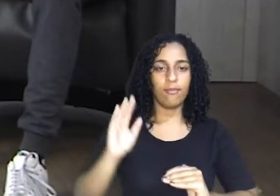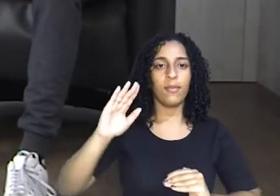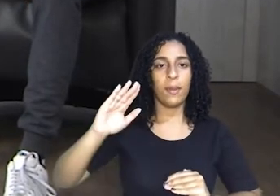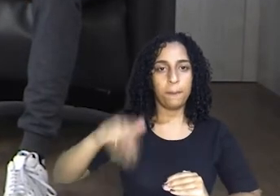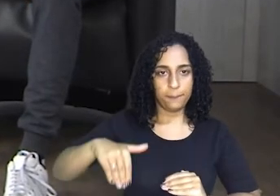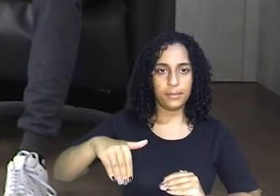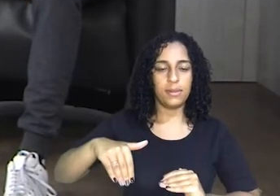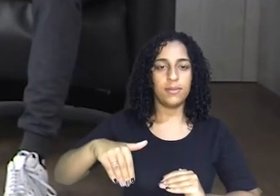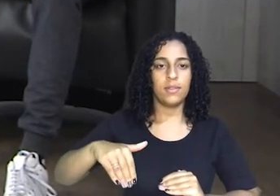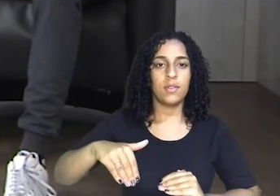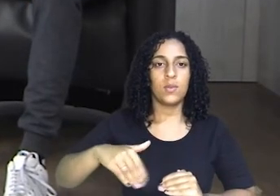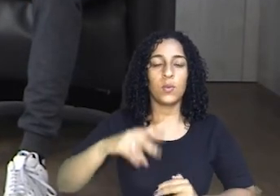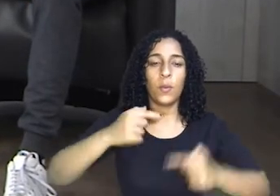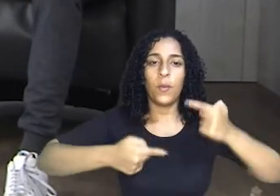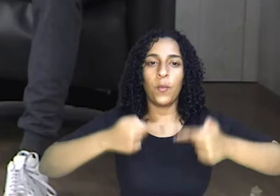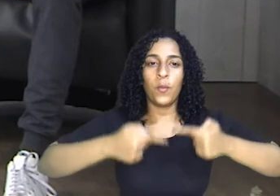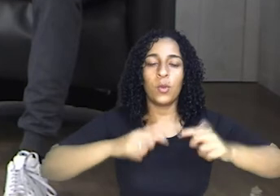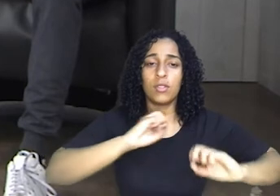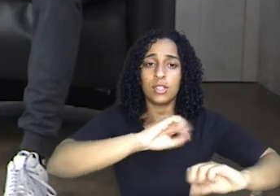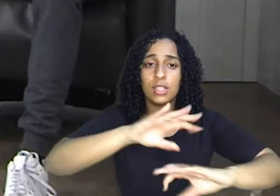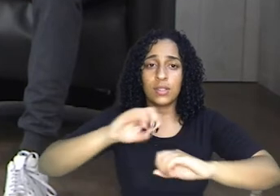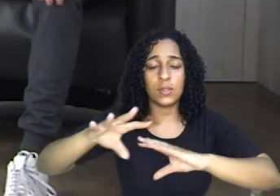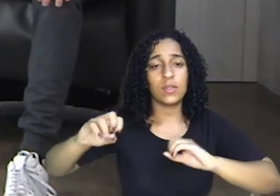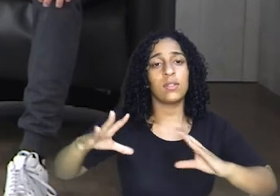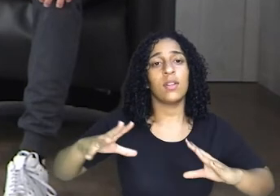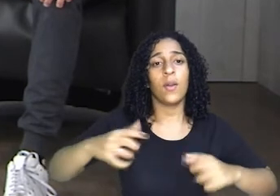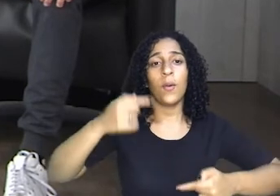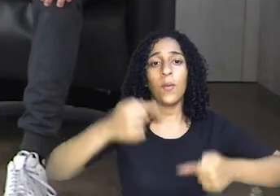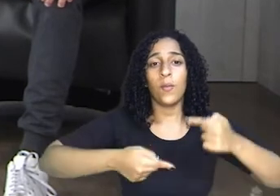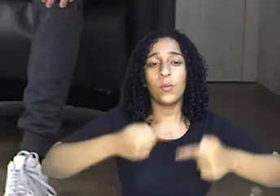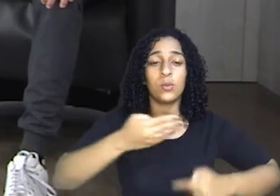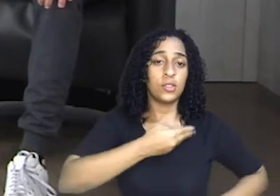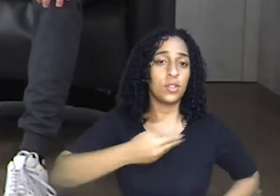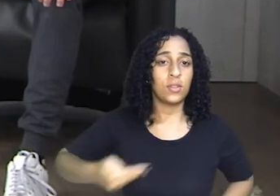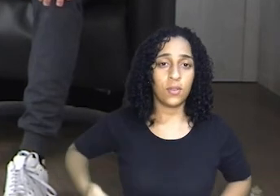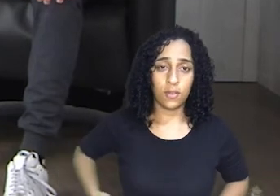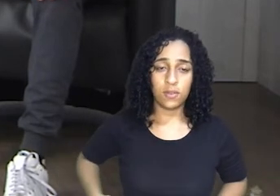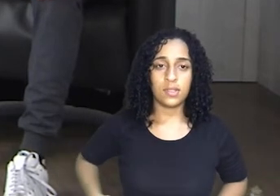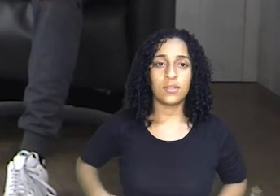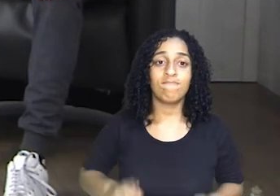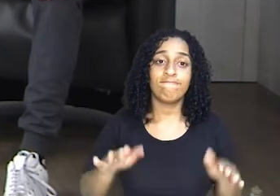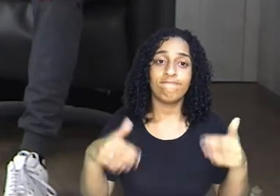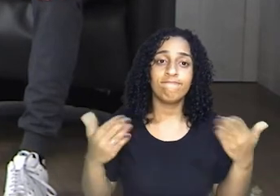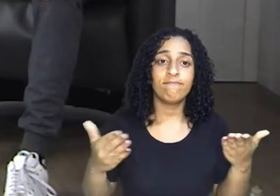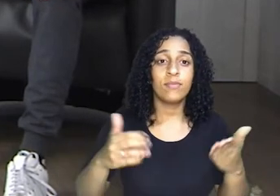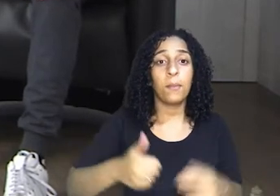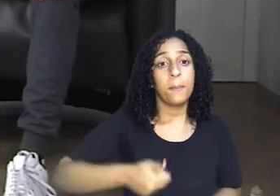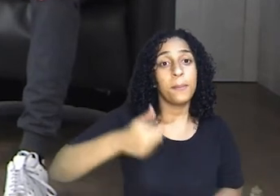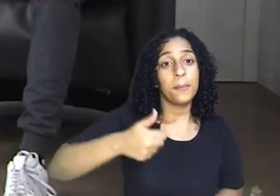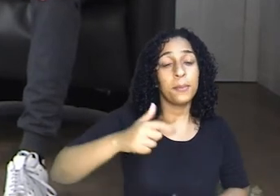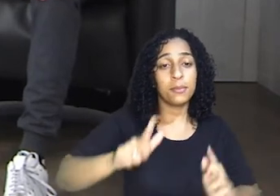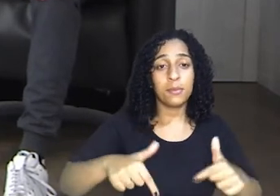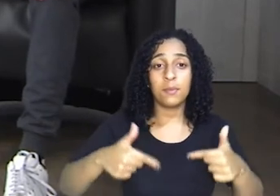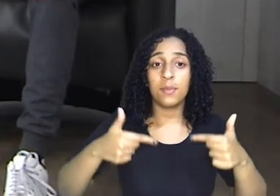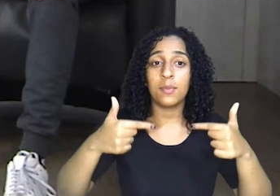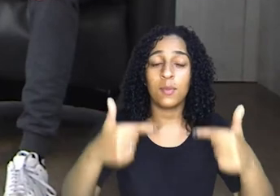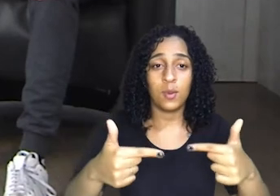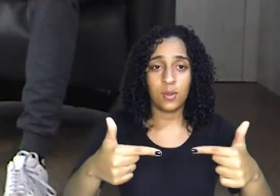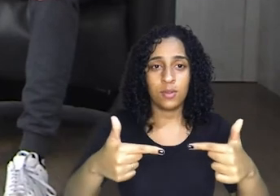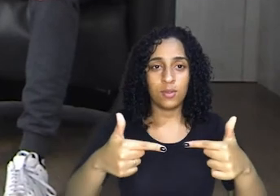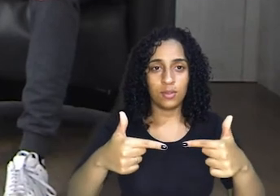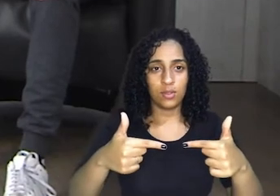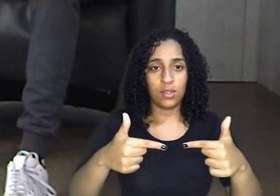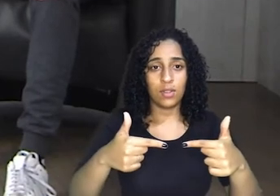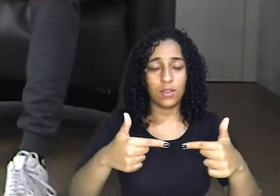nossas políticas educacionais as nossas políticas de cidadania a gente tem dívida um retrocesso Então acho que a nossa primeira luta